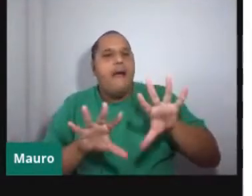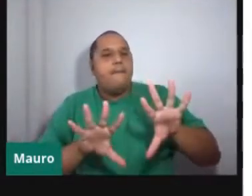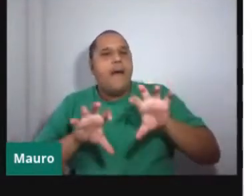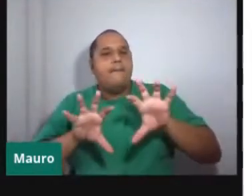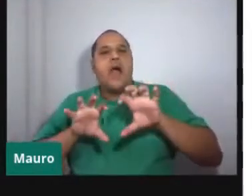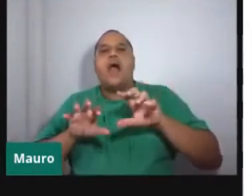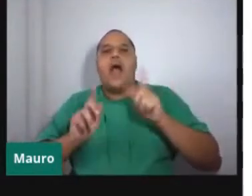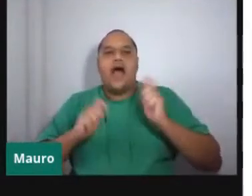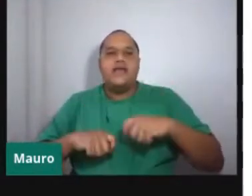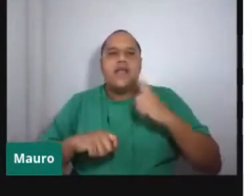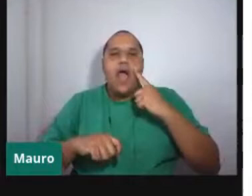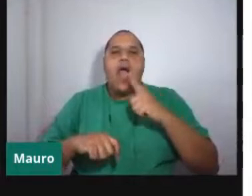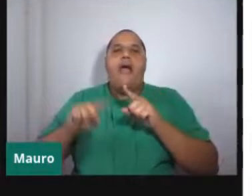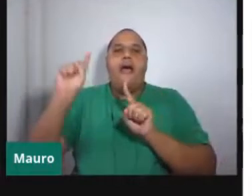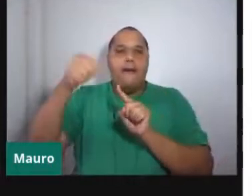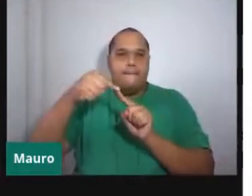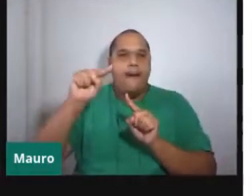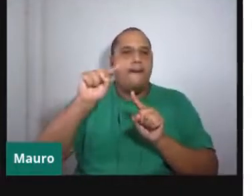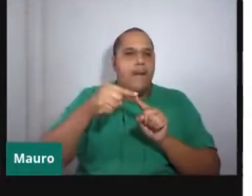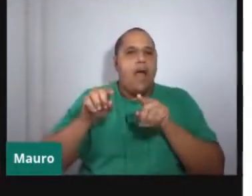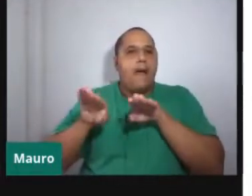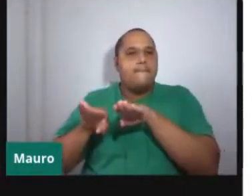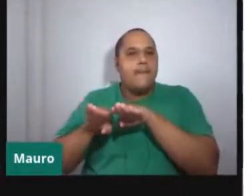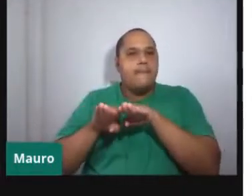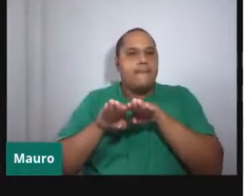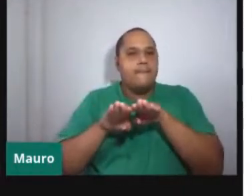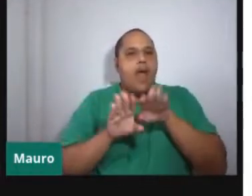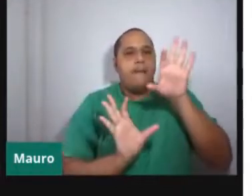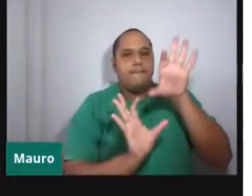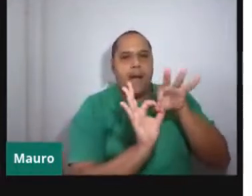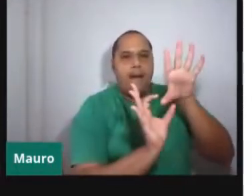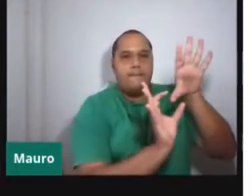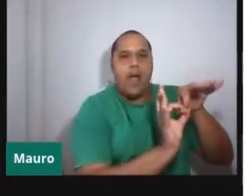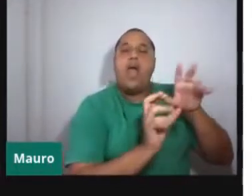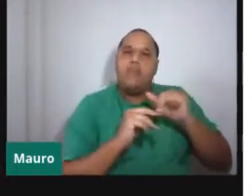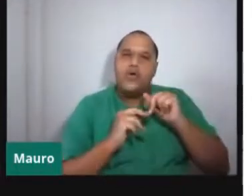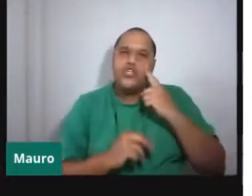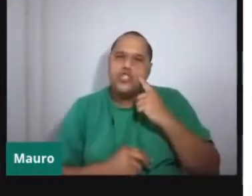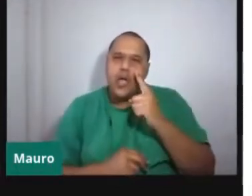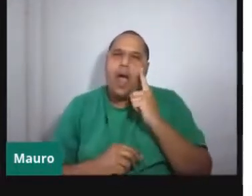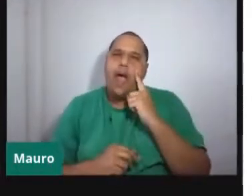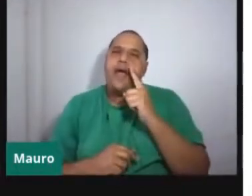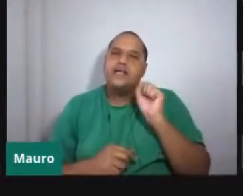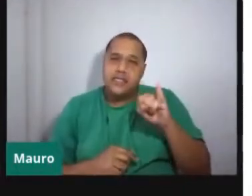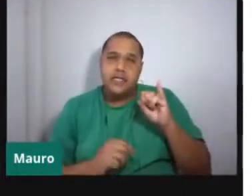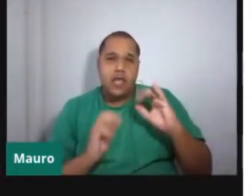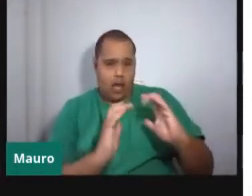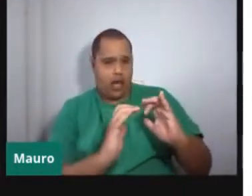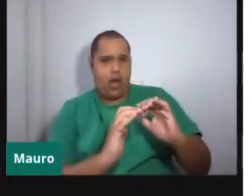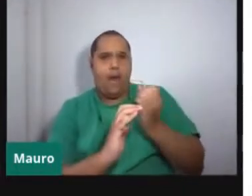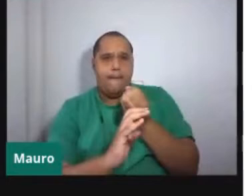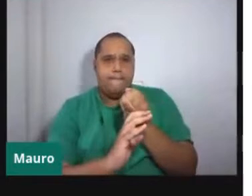um padrão que é espacialmente distribuído, né, e olhar, ó, esse padrão todo de ativação é um